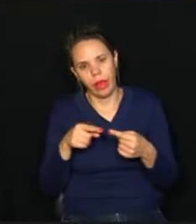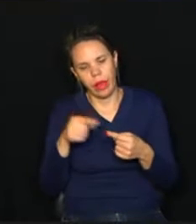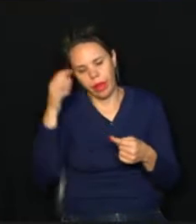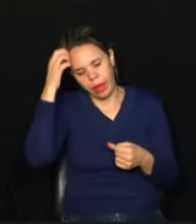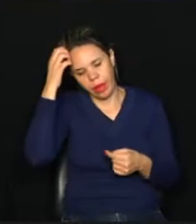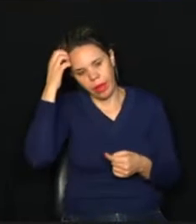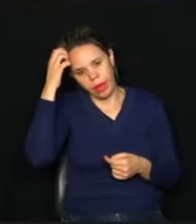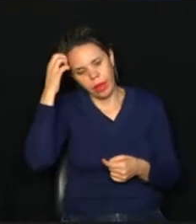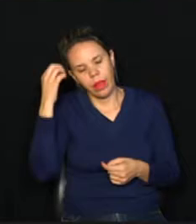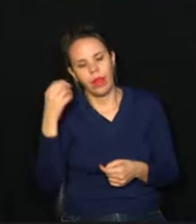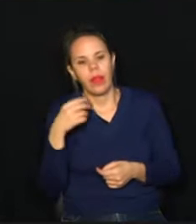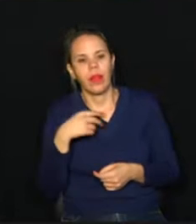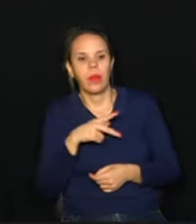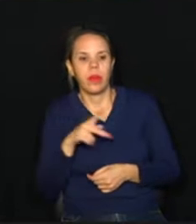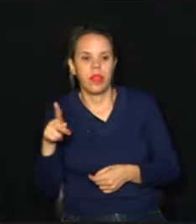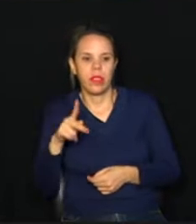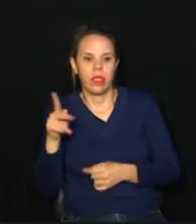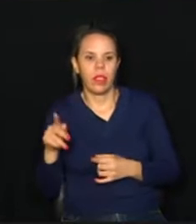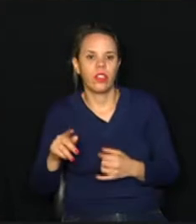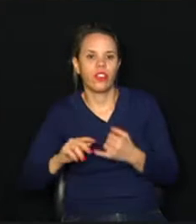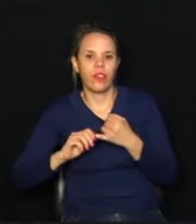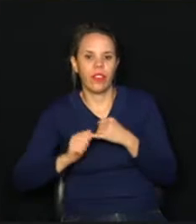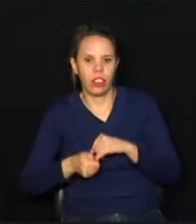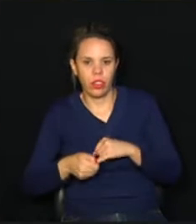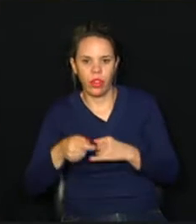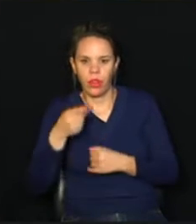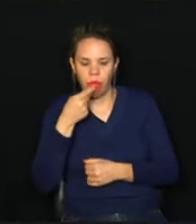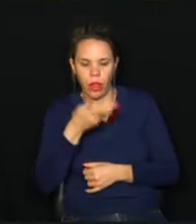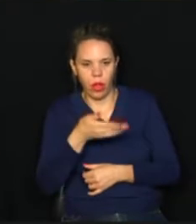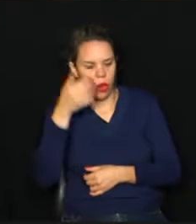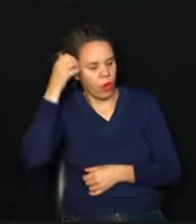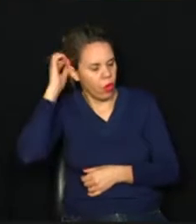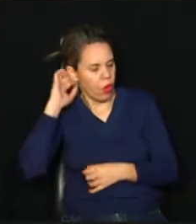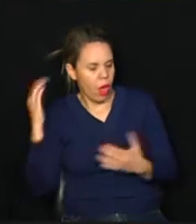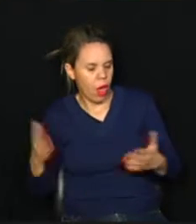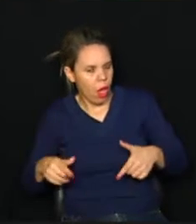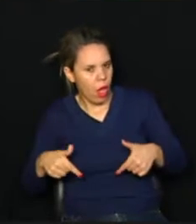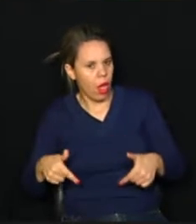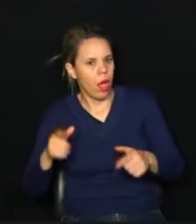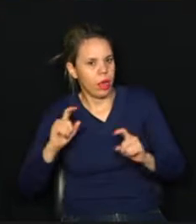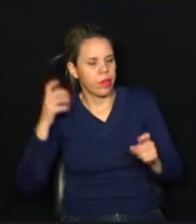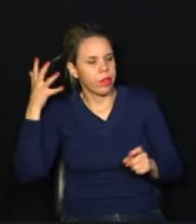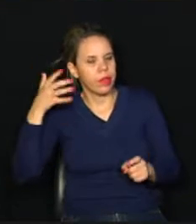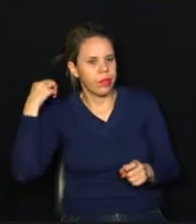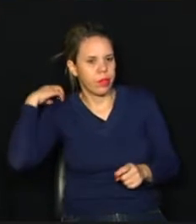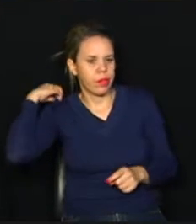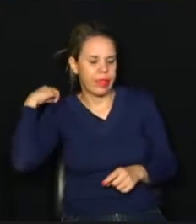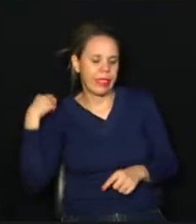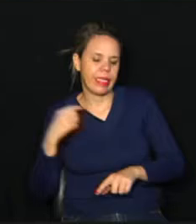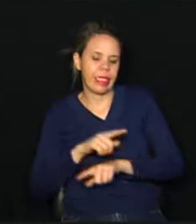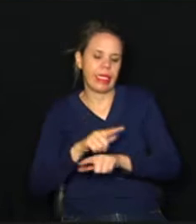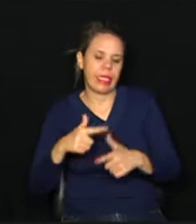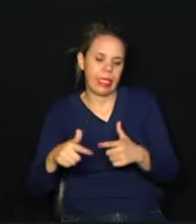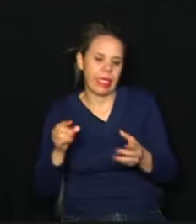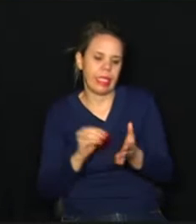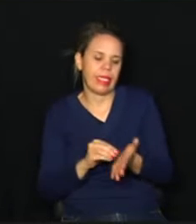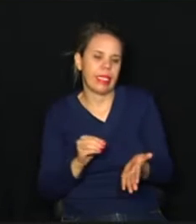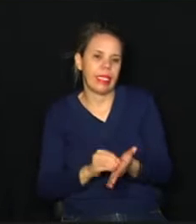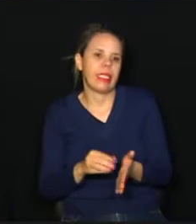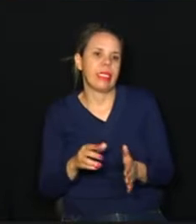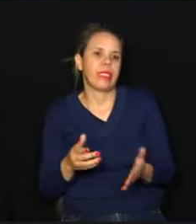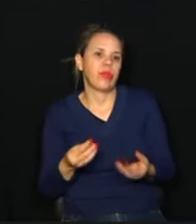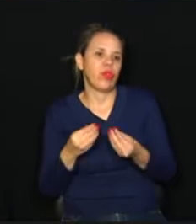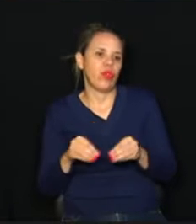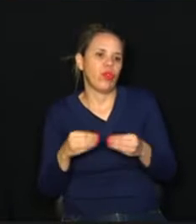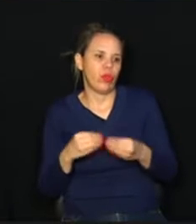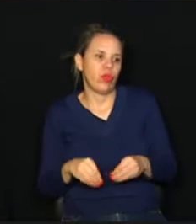que o presidente Feijão traz aqui à Câmara Municipal de Campinas, nesse ato, né, desse esvaziamento, sucateamento, de uma